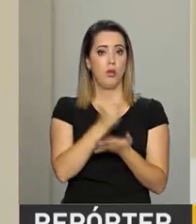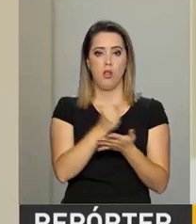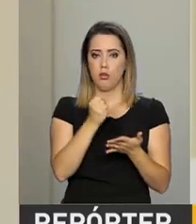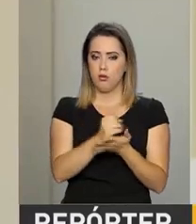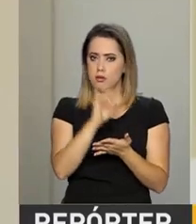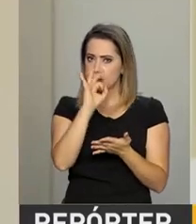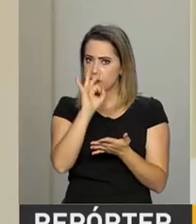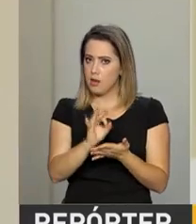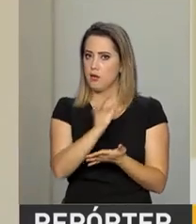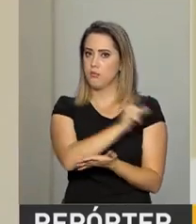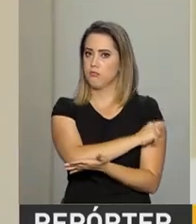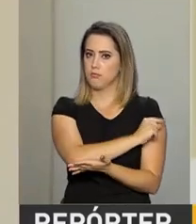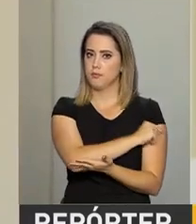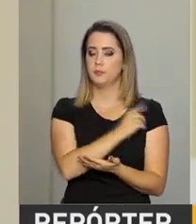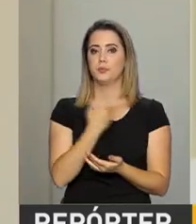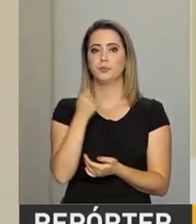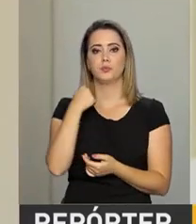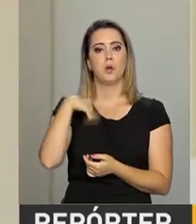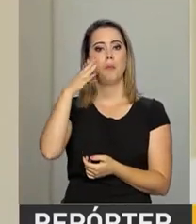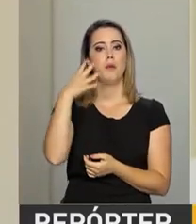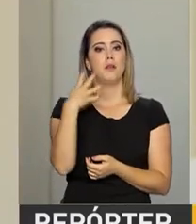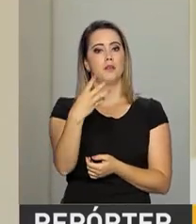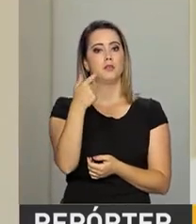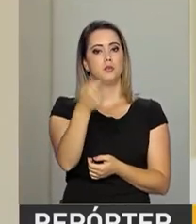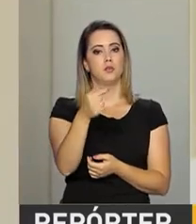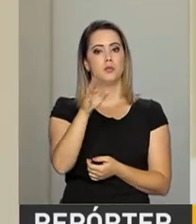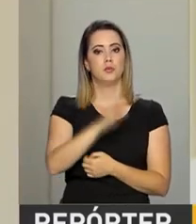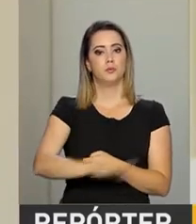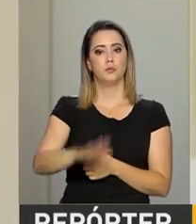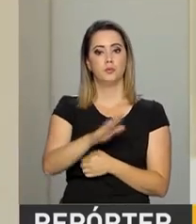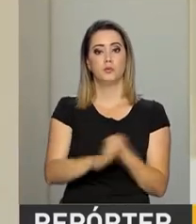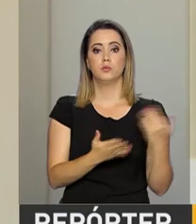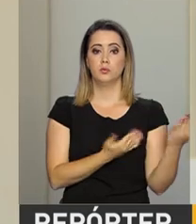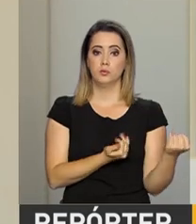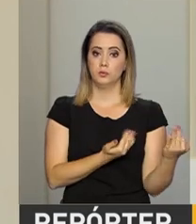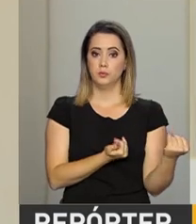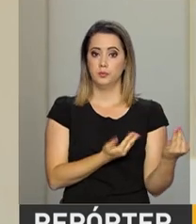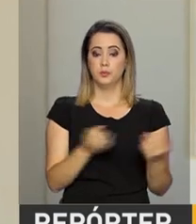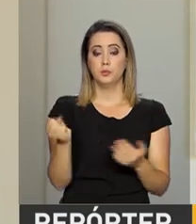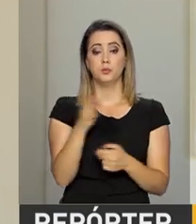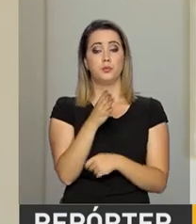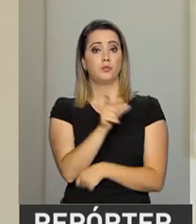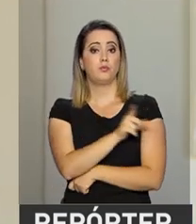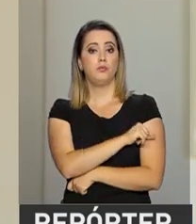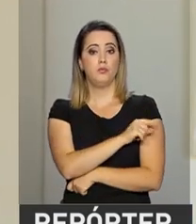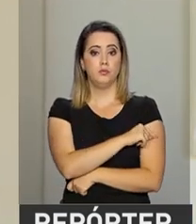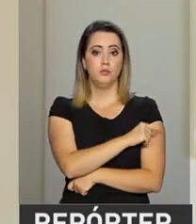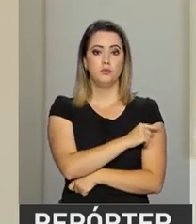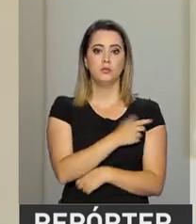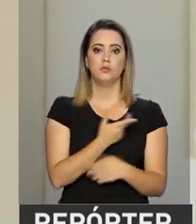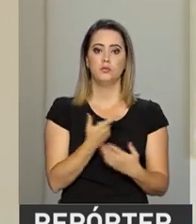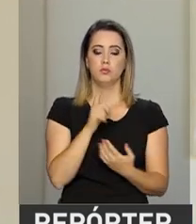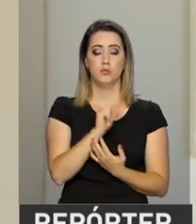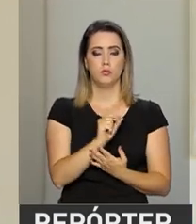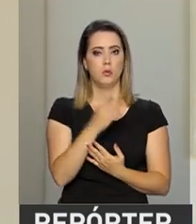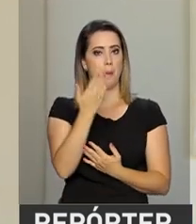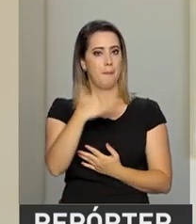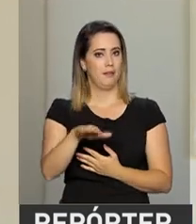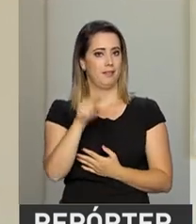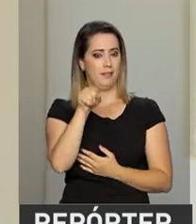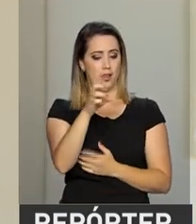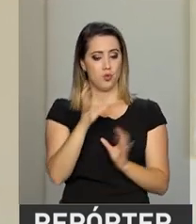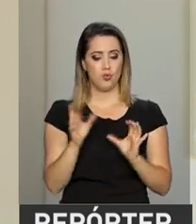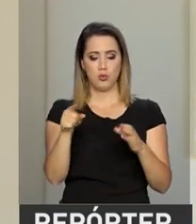da saúde está convocando mais de 47 milhões de crianças e adolescentes para atualizar o calendário de vacinação metade